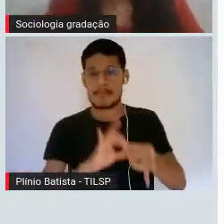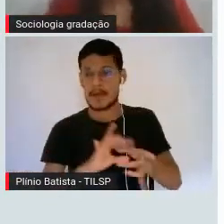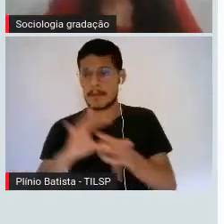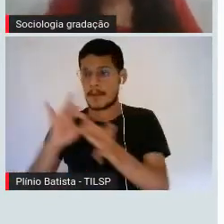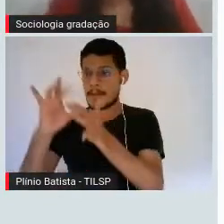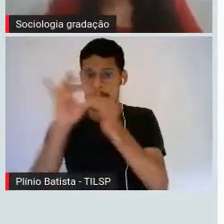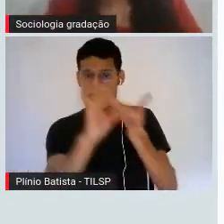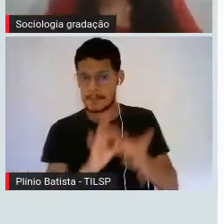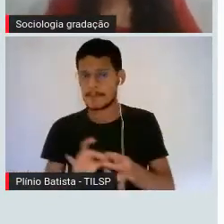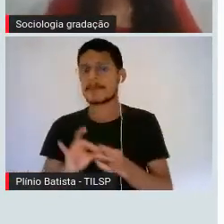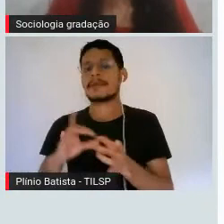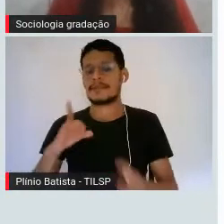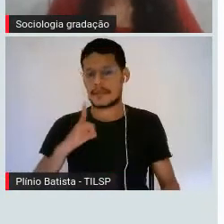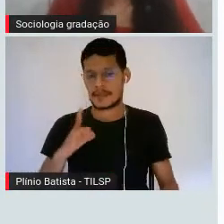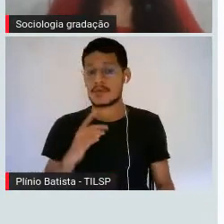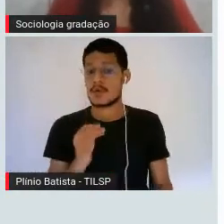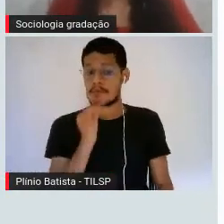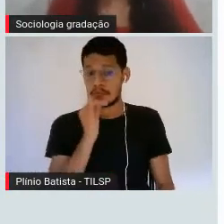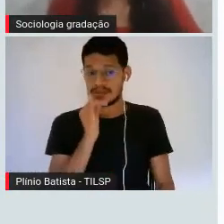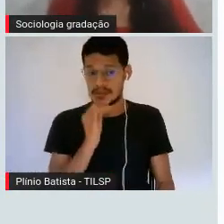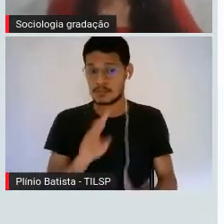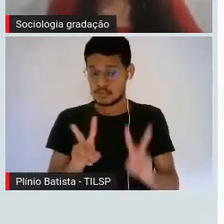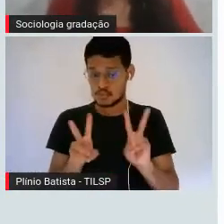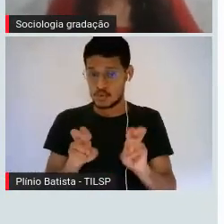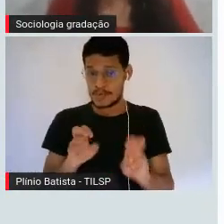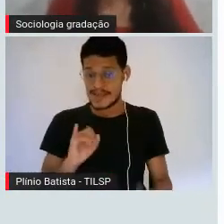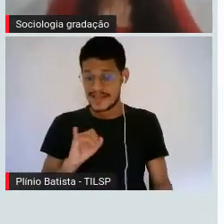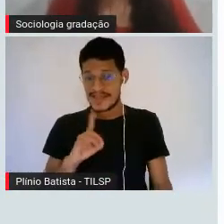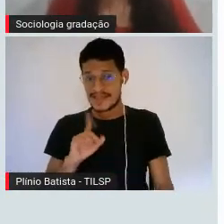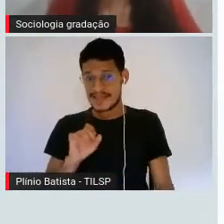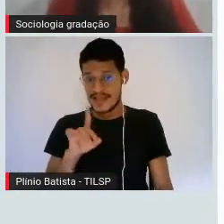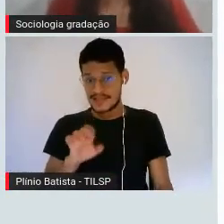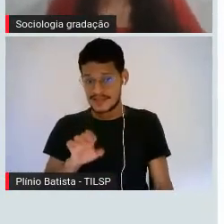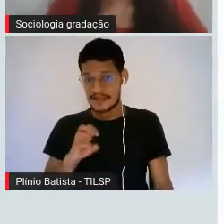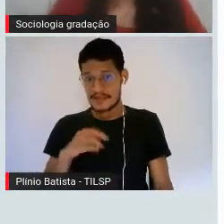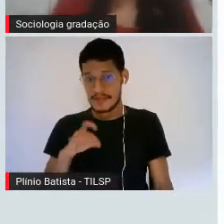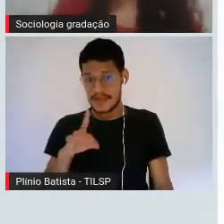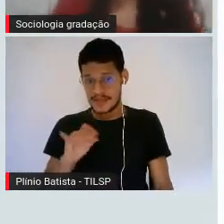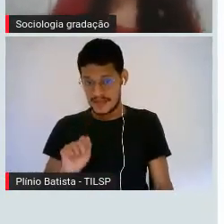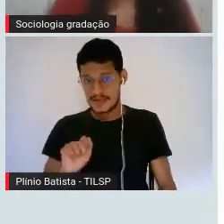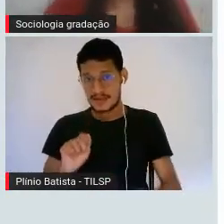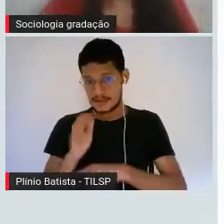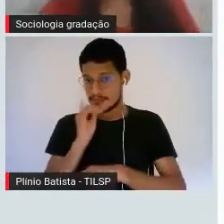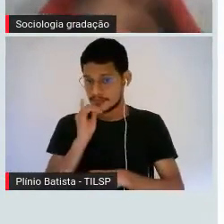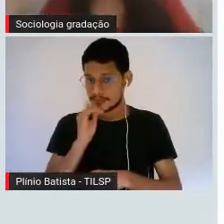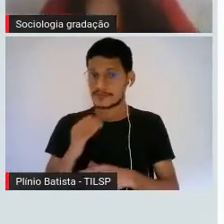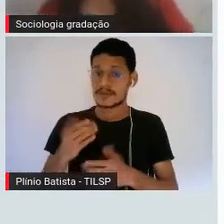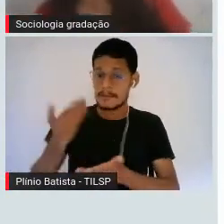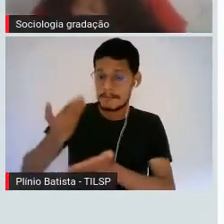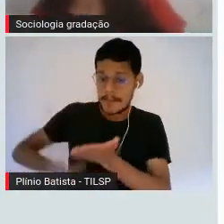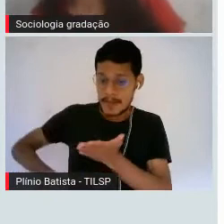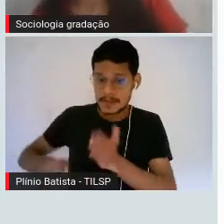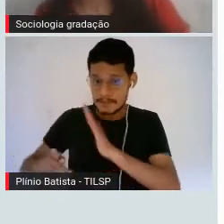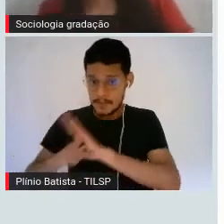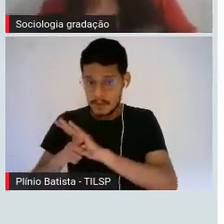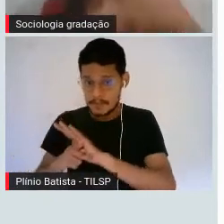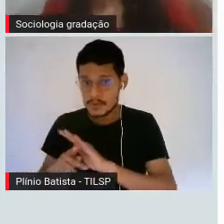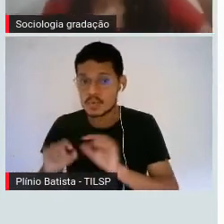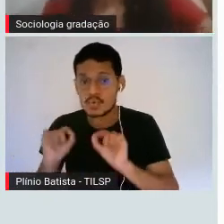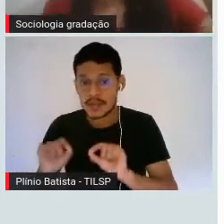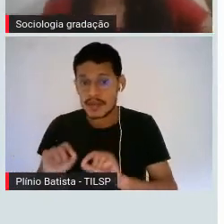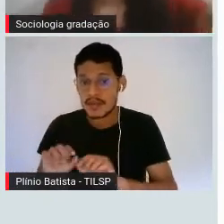Então, trago o exemplo que é a questão da Idade Média, né? Que a decadência se estende do Renascimento até a Revolução